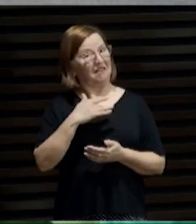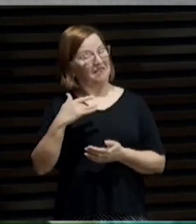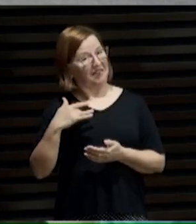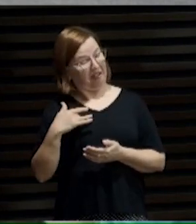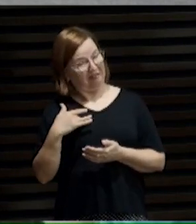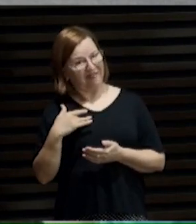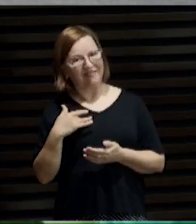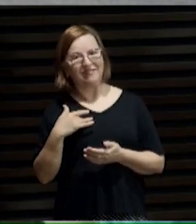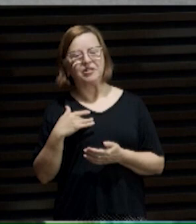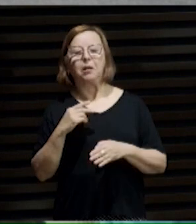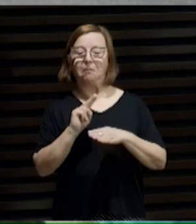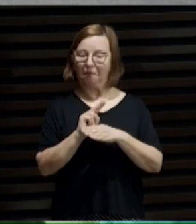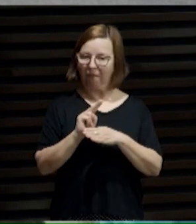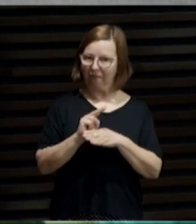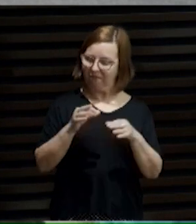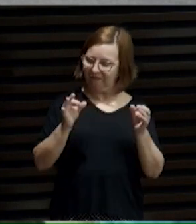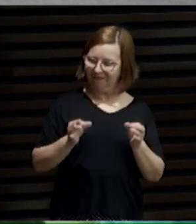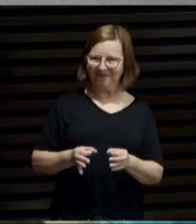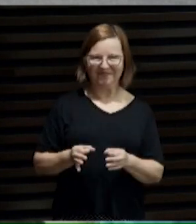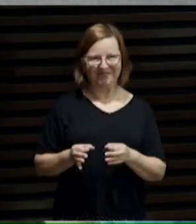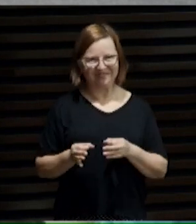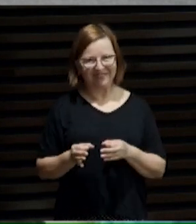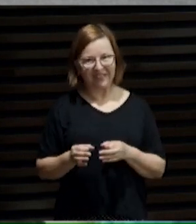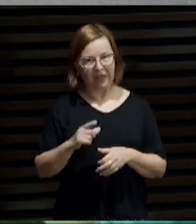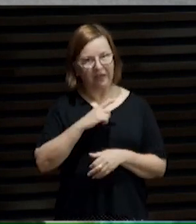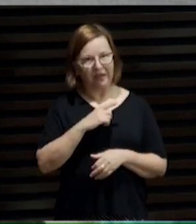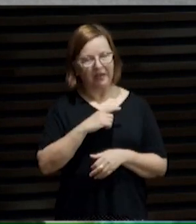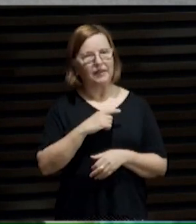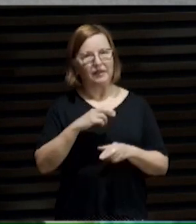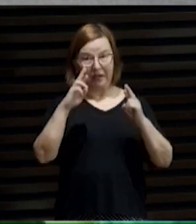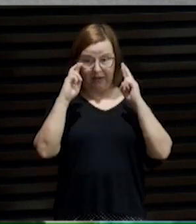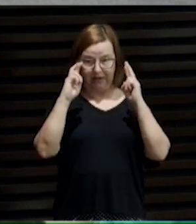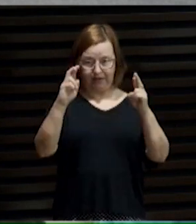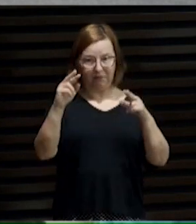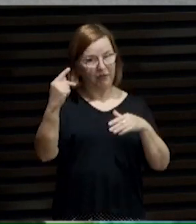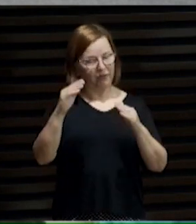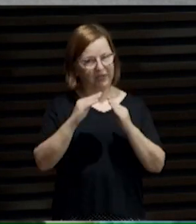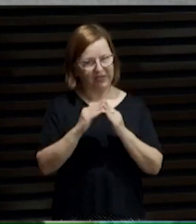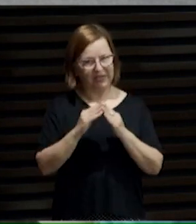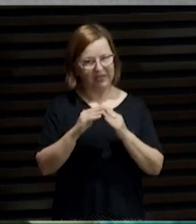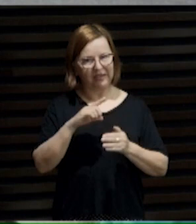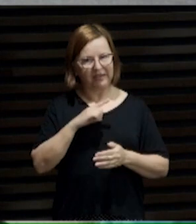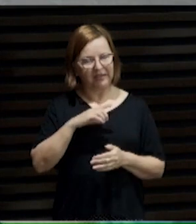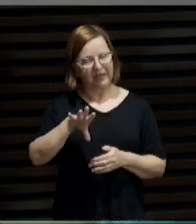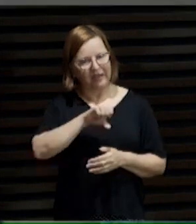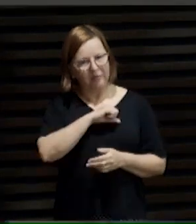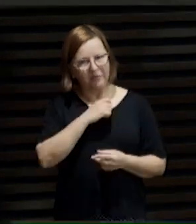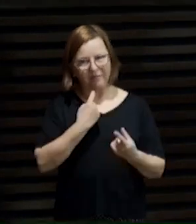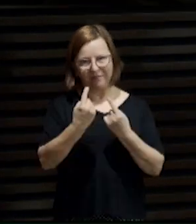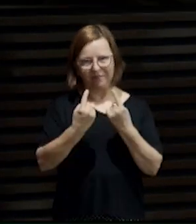estão bem cuidados, que há respeito na casa. que há amor um pelos